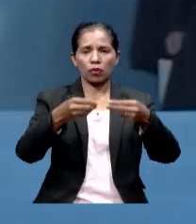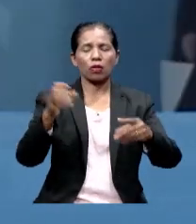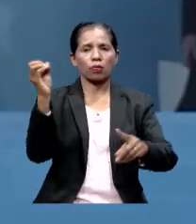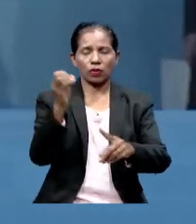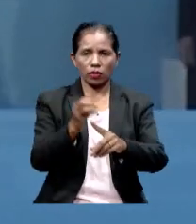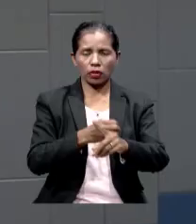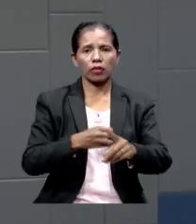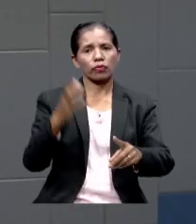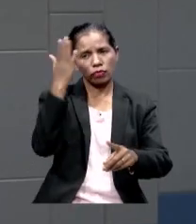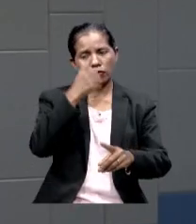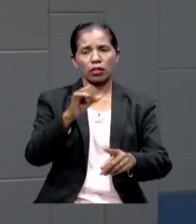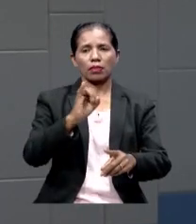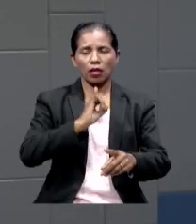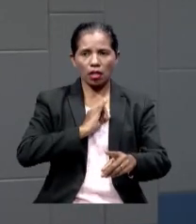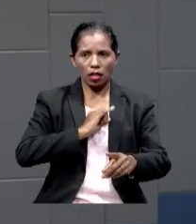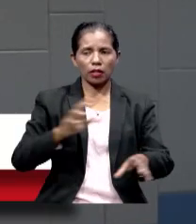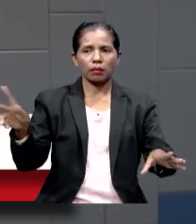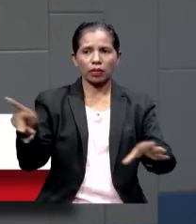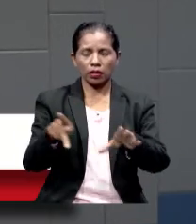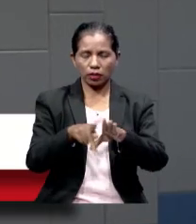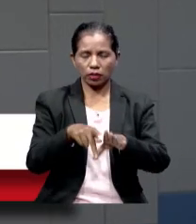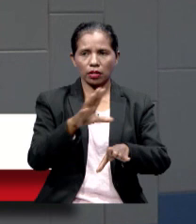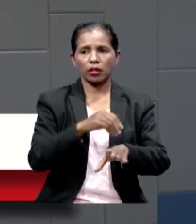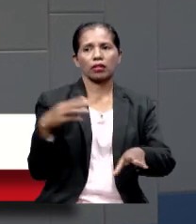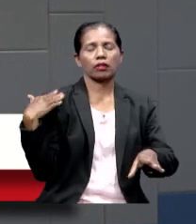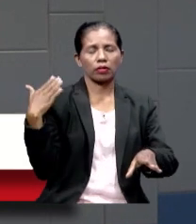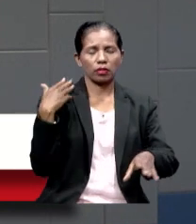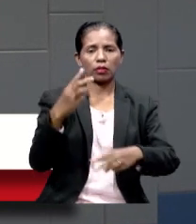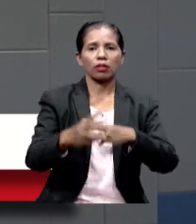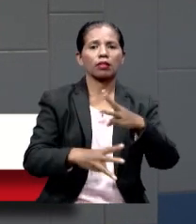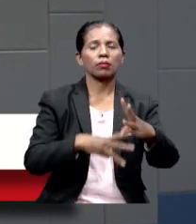de participar da Jornada Mundial de Juventude de Lisboa